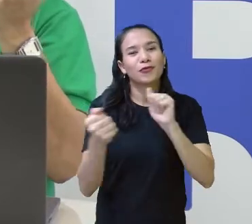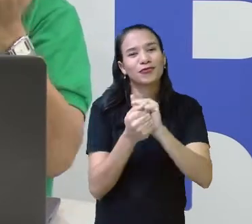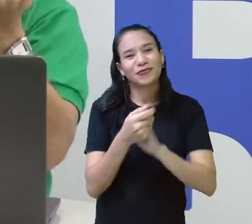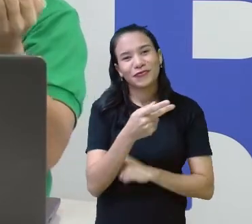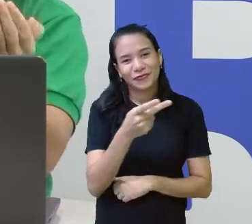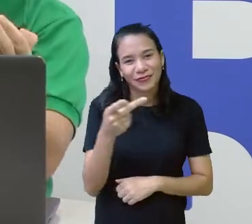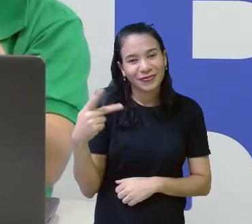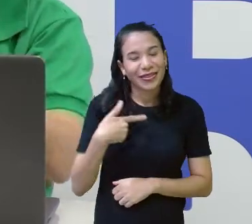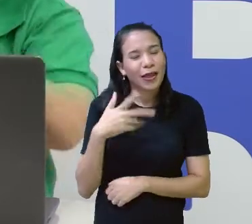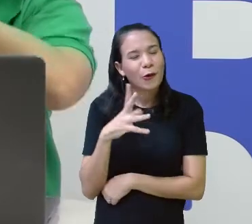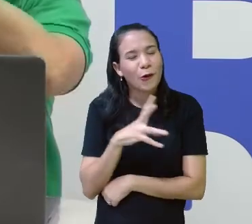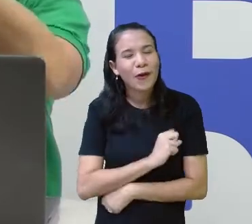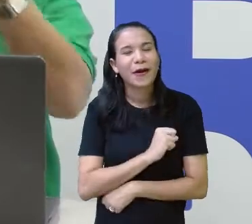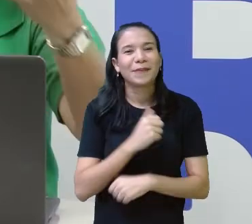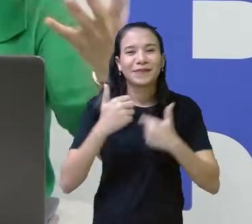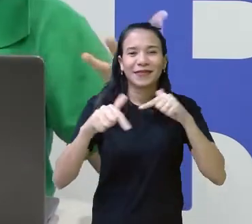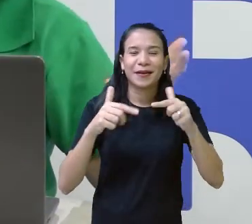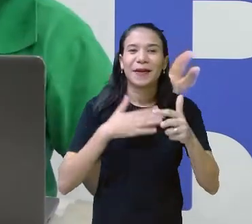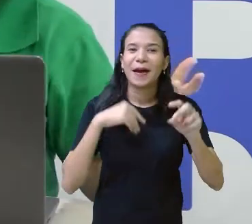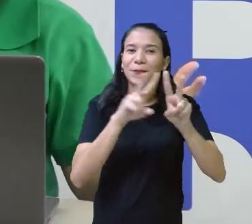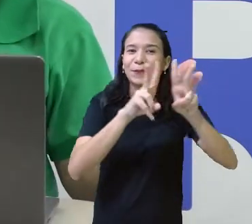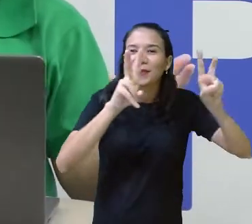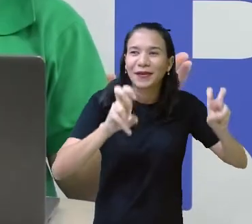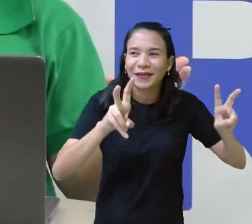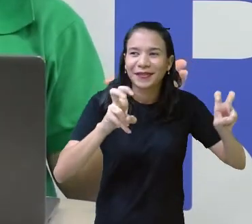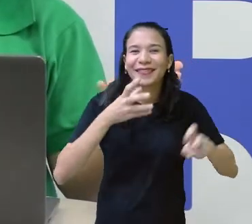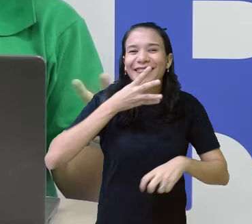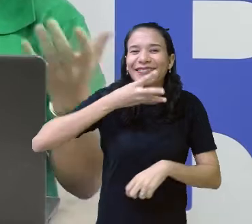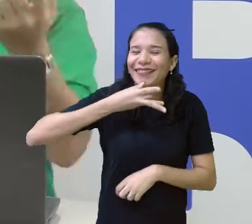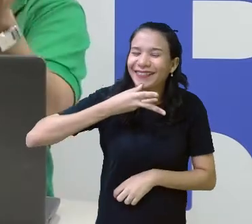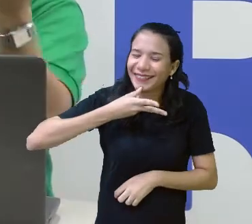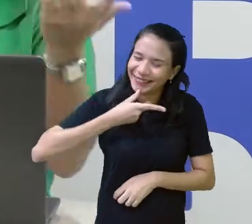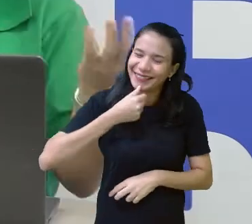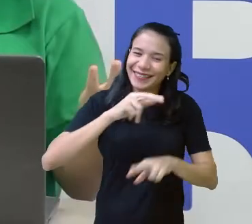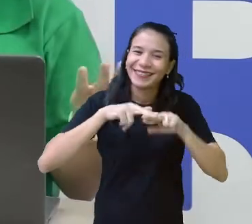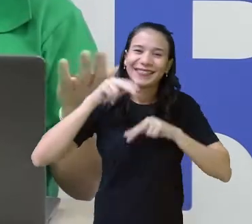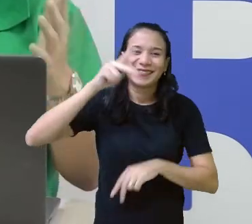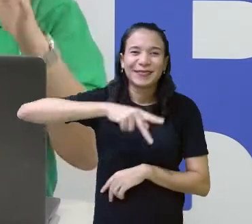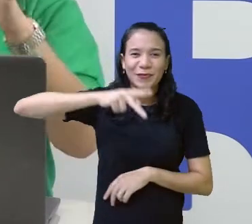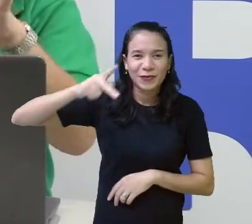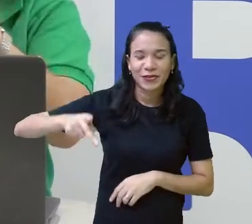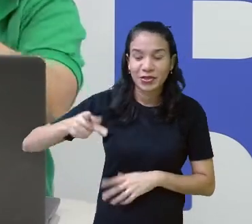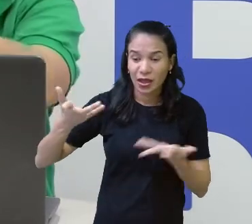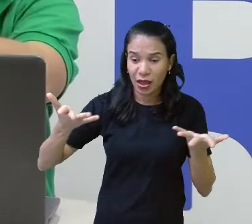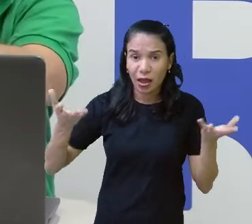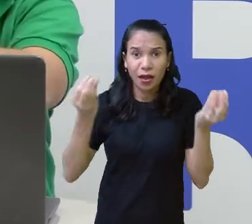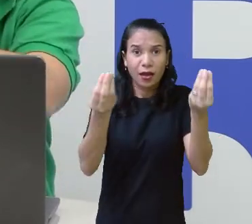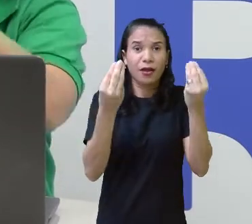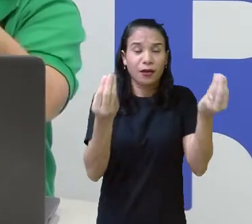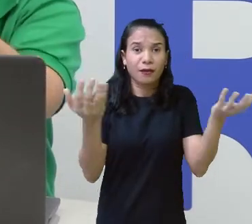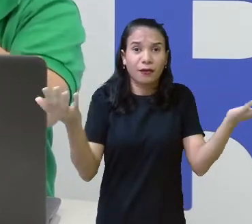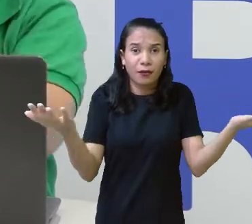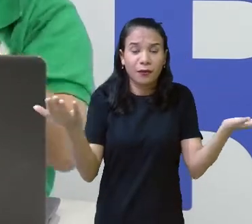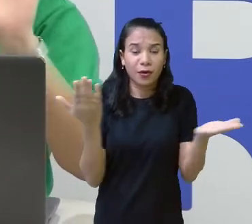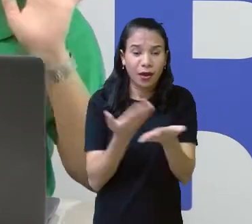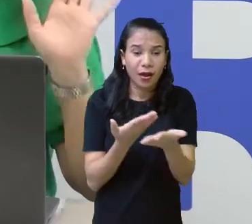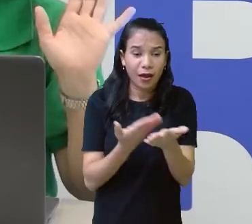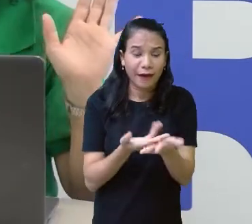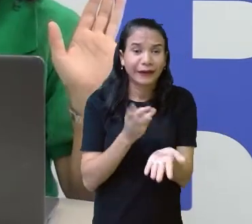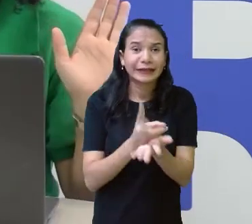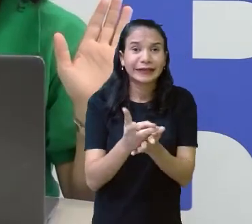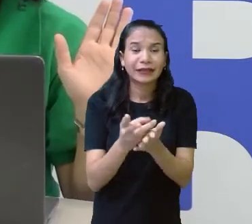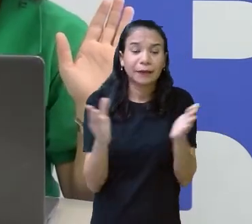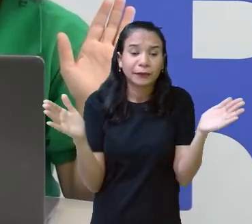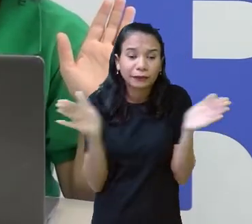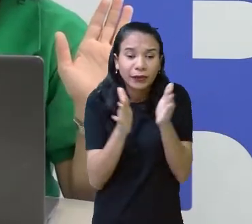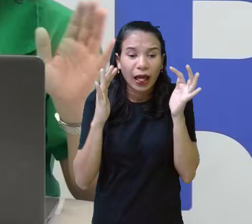vocês. Eu amo trabalhar os meus assuntos de forma demorada, aí a professora... Mas como as aulas são sempre